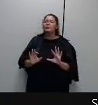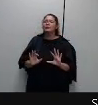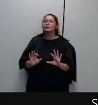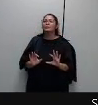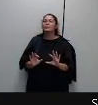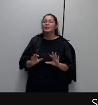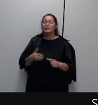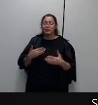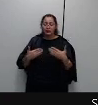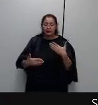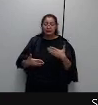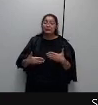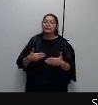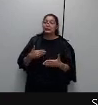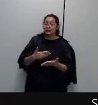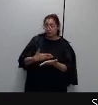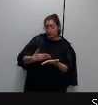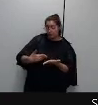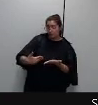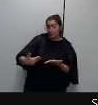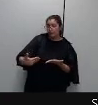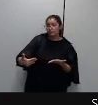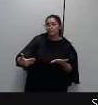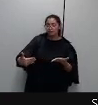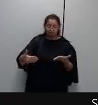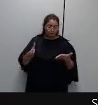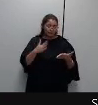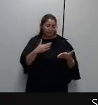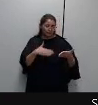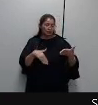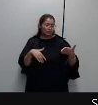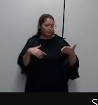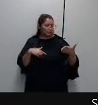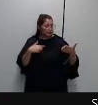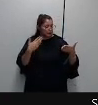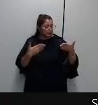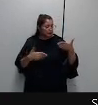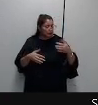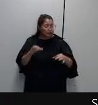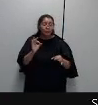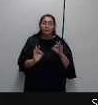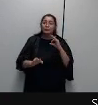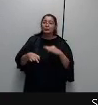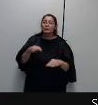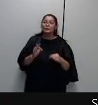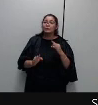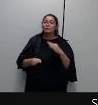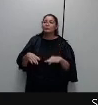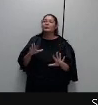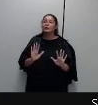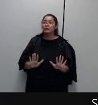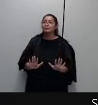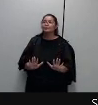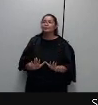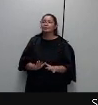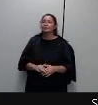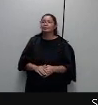modo que é efetivamente a questão me parece uma pessoa jurídica então também afastaria como